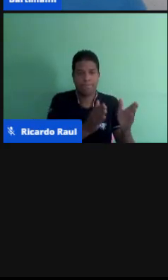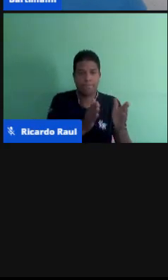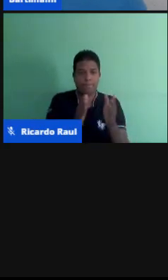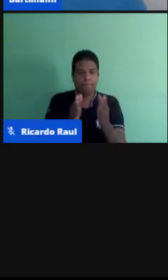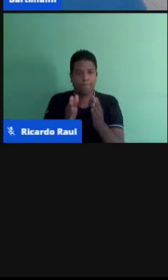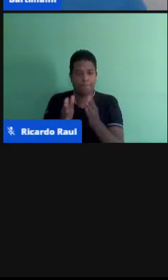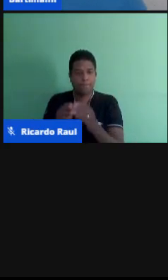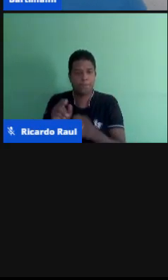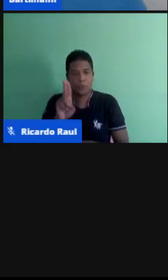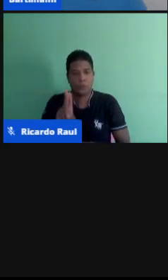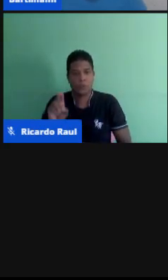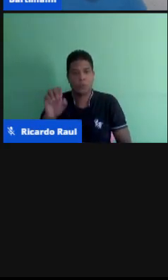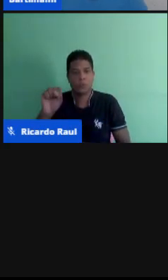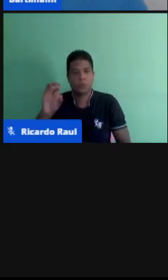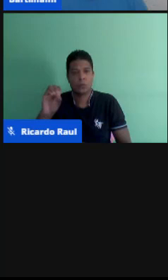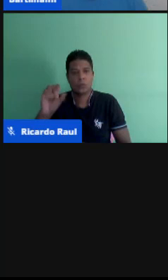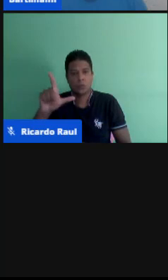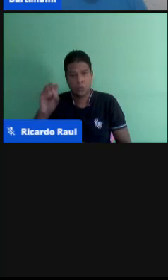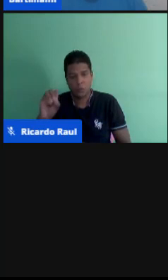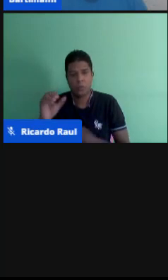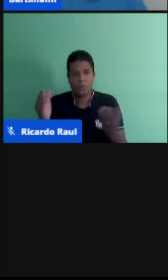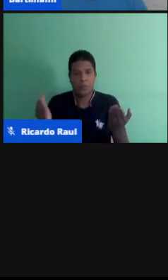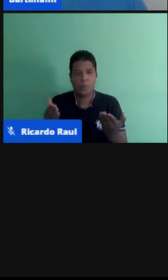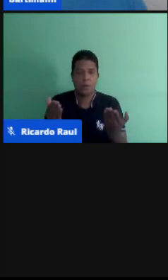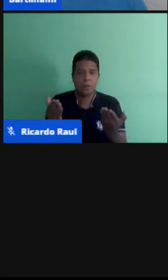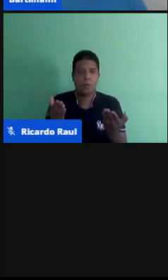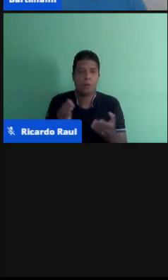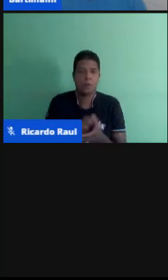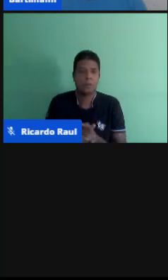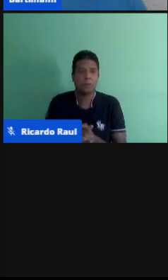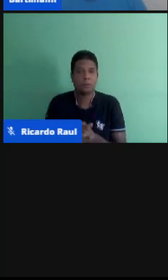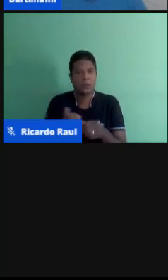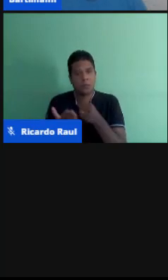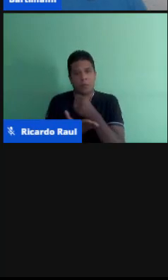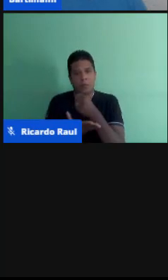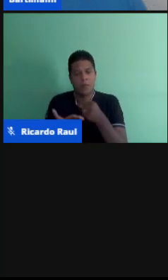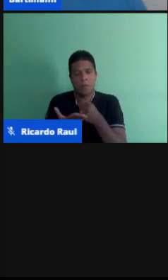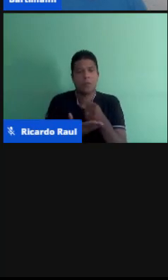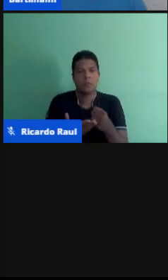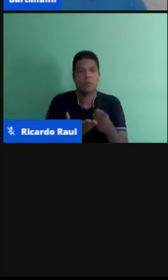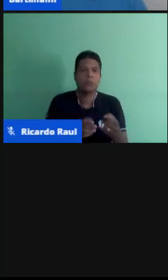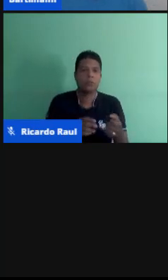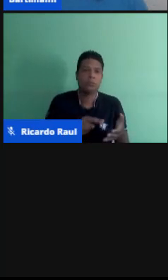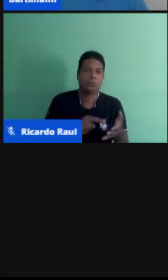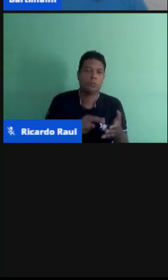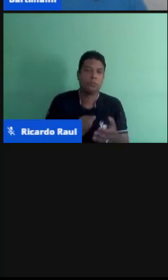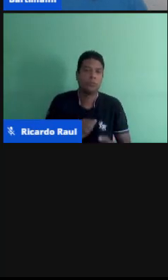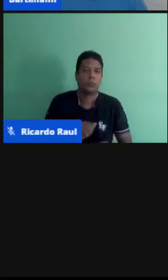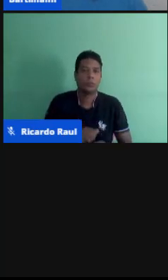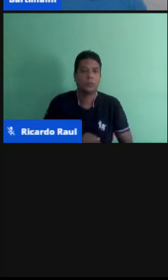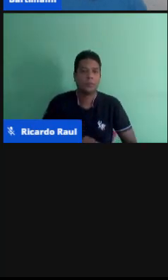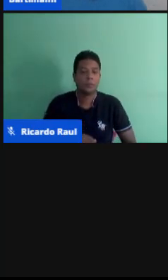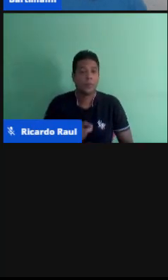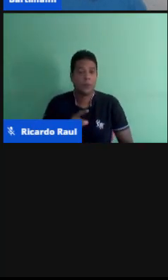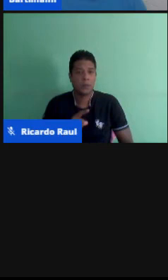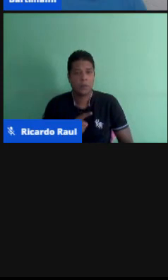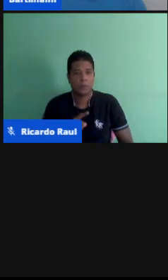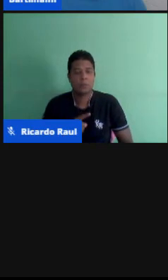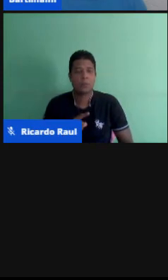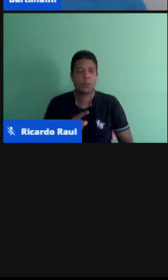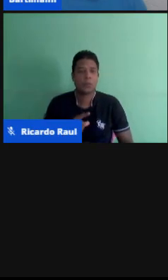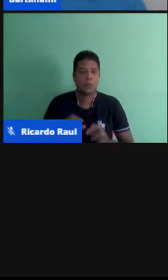uso do solo vai ser tratado aqui de maneira superficial como sinônimo, tudo bem? Embora, de novo, existam as